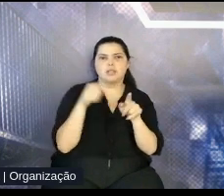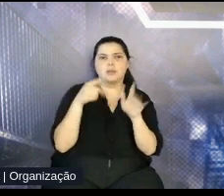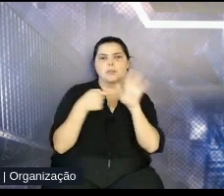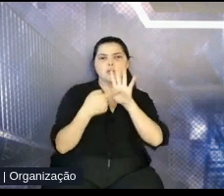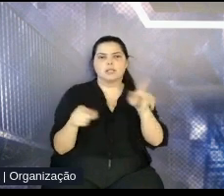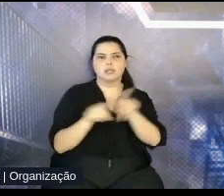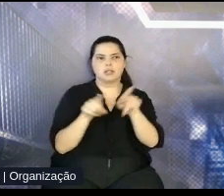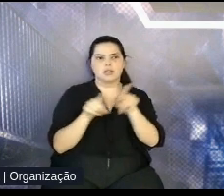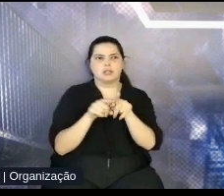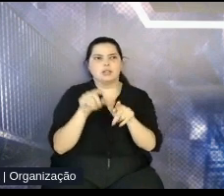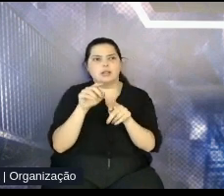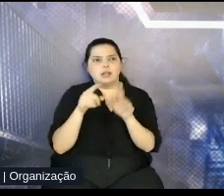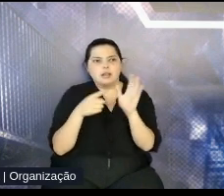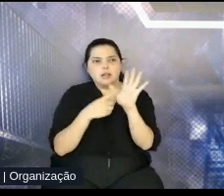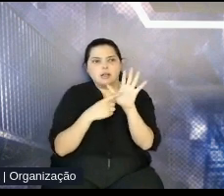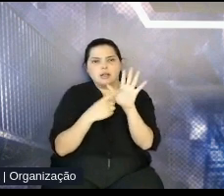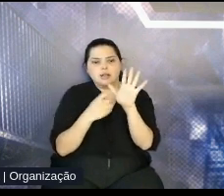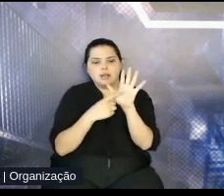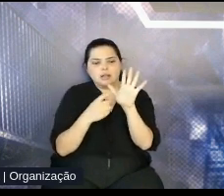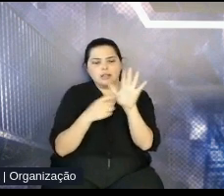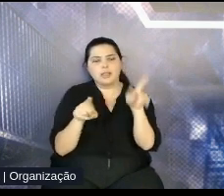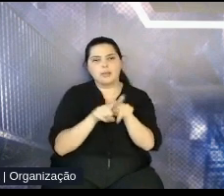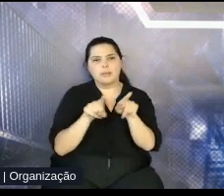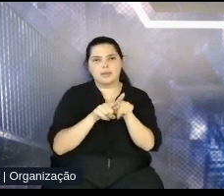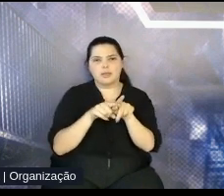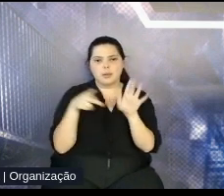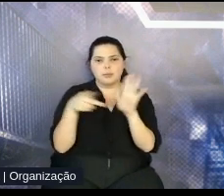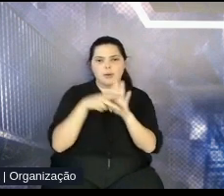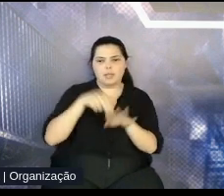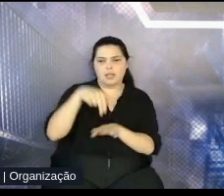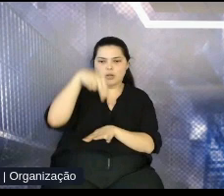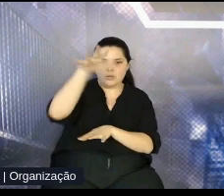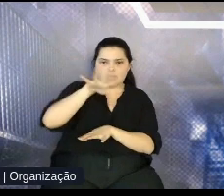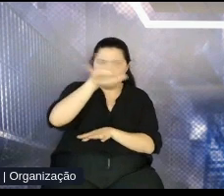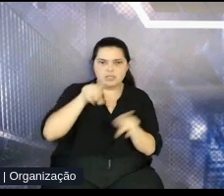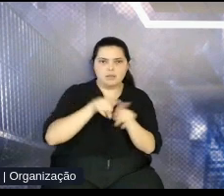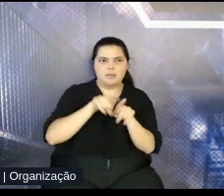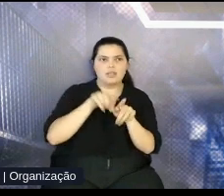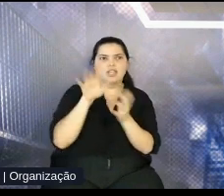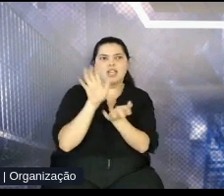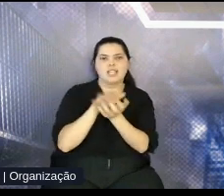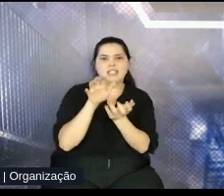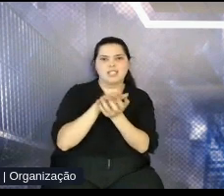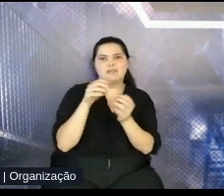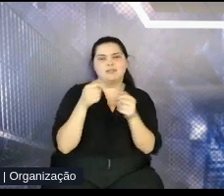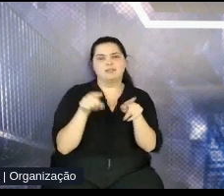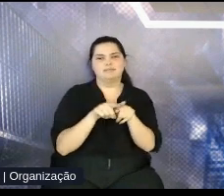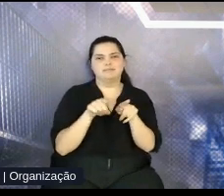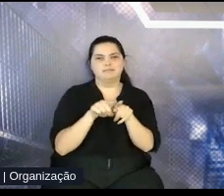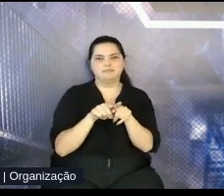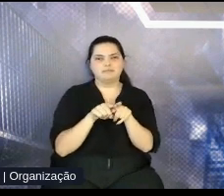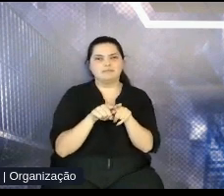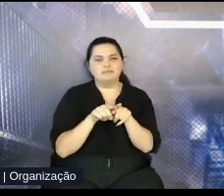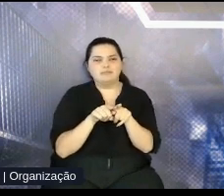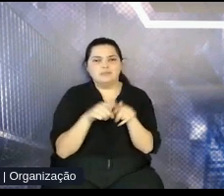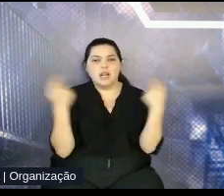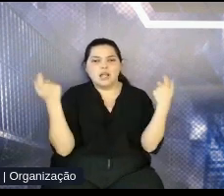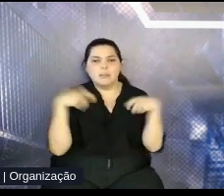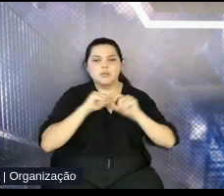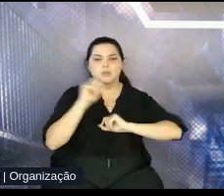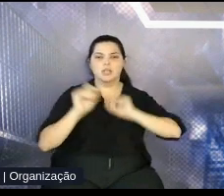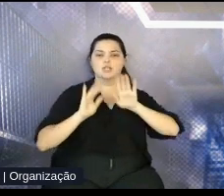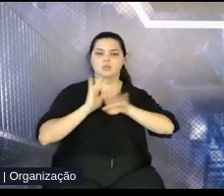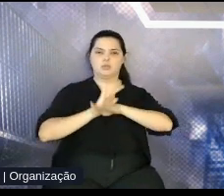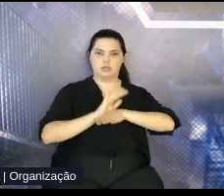o Handtalk, né? Handtalk aqui do Nordeste também, falando aqui de Recife, que ele possibilita o quê? Que